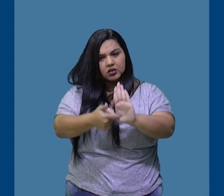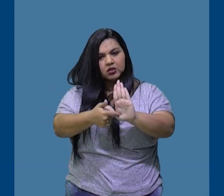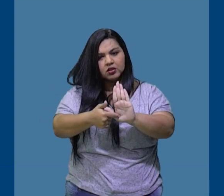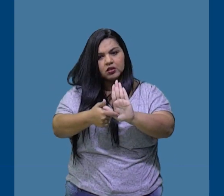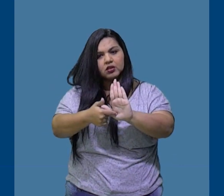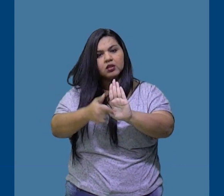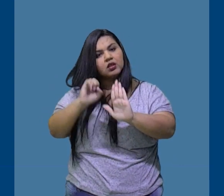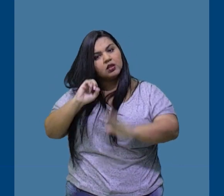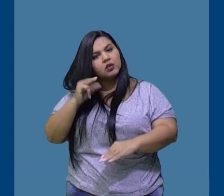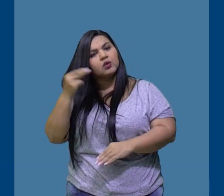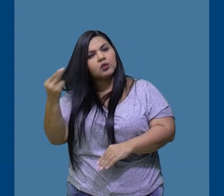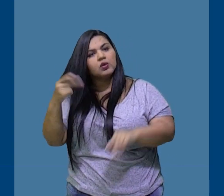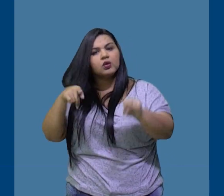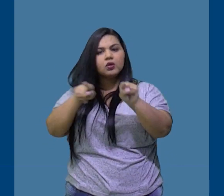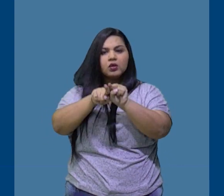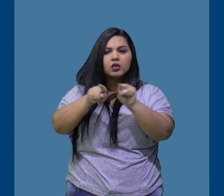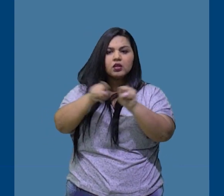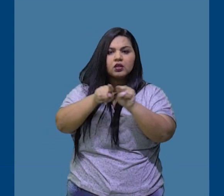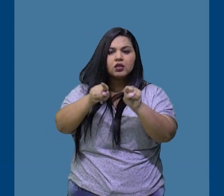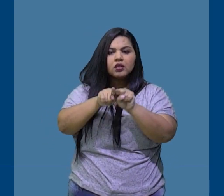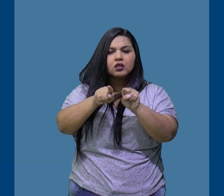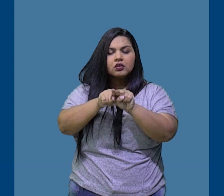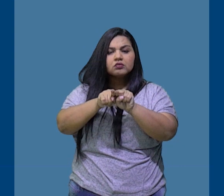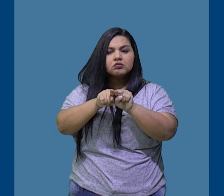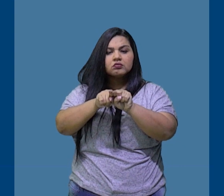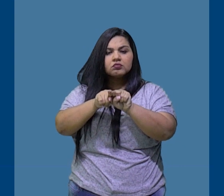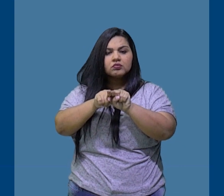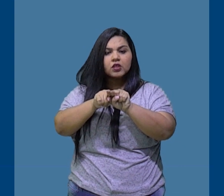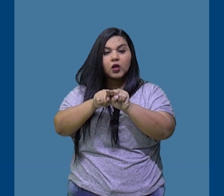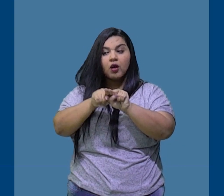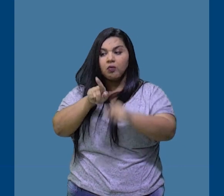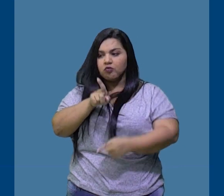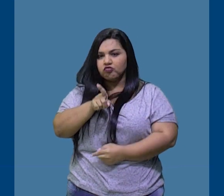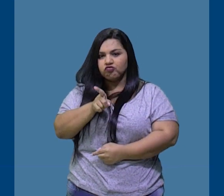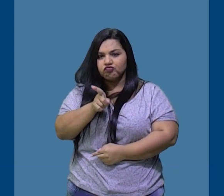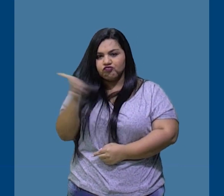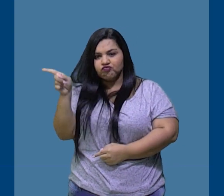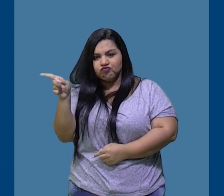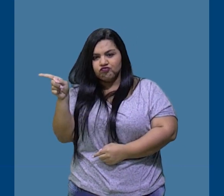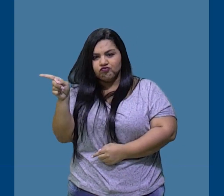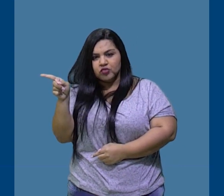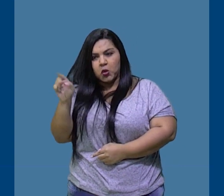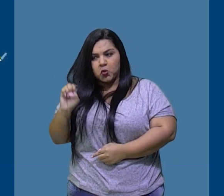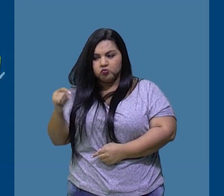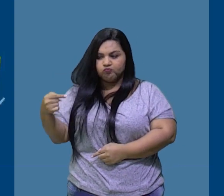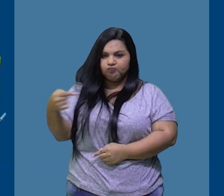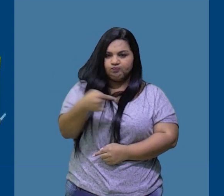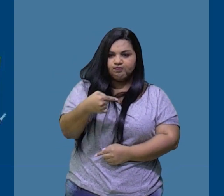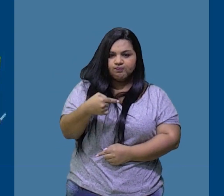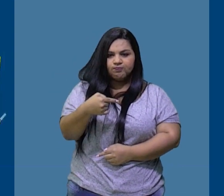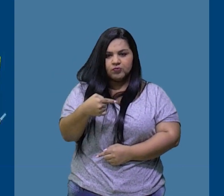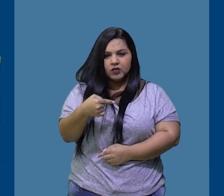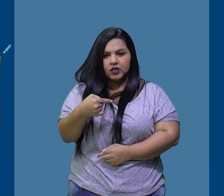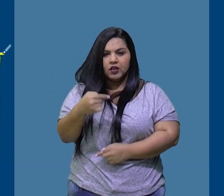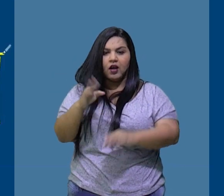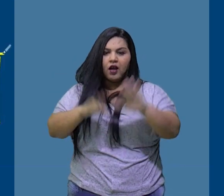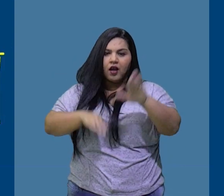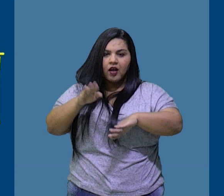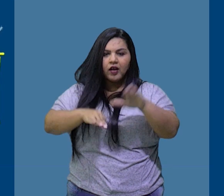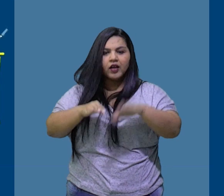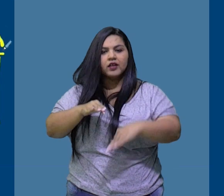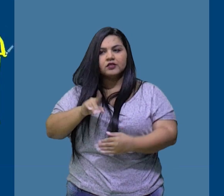né? Ou até mesmo, gente, uma seta que vai indicar apenas o norte geográfico. Às vezes vem assim uma setinha,